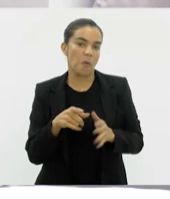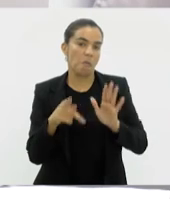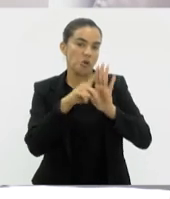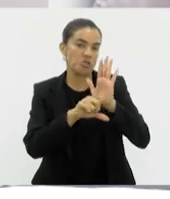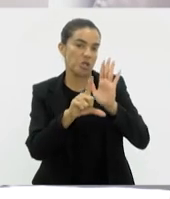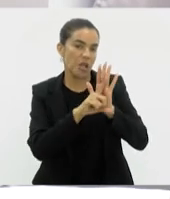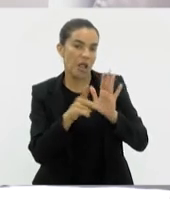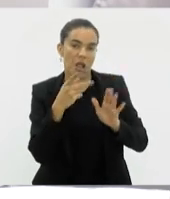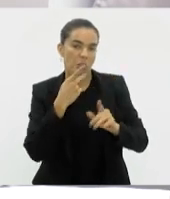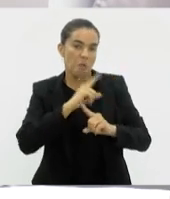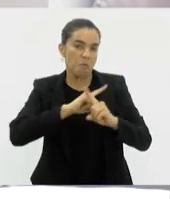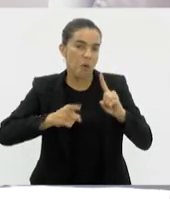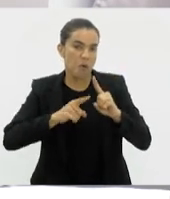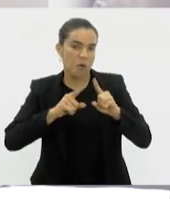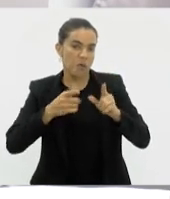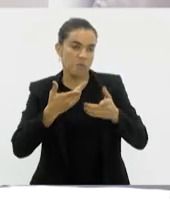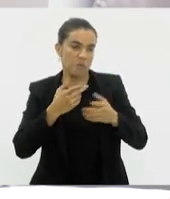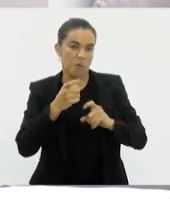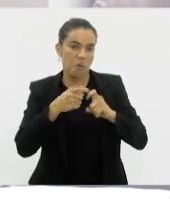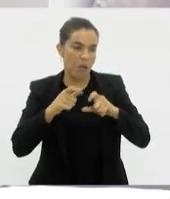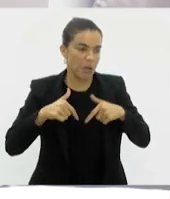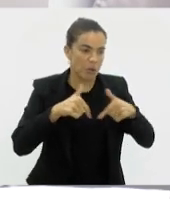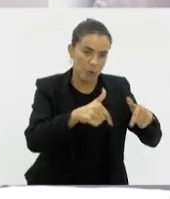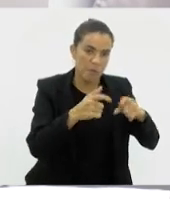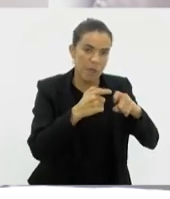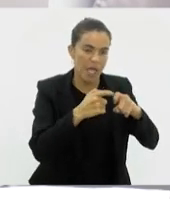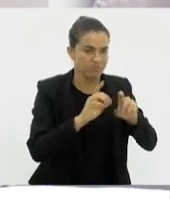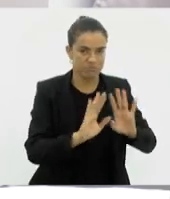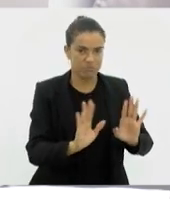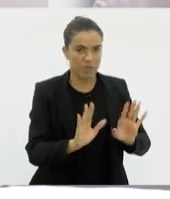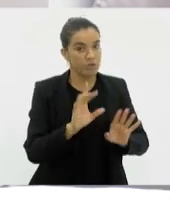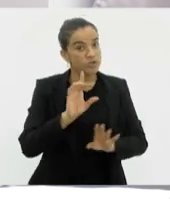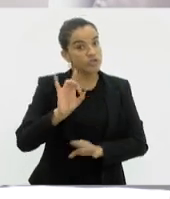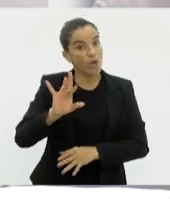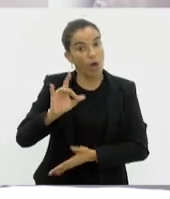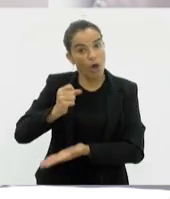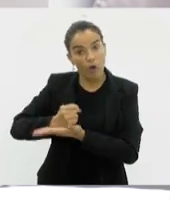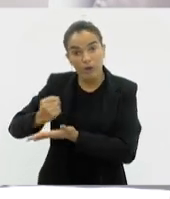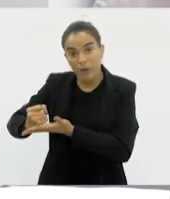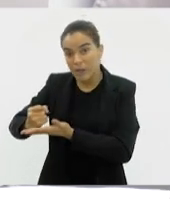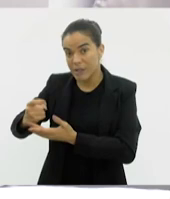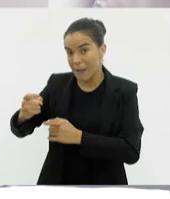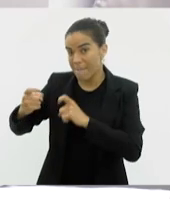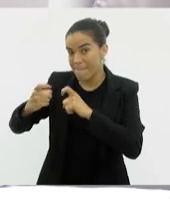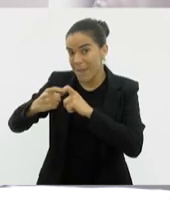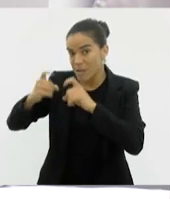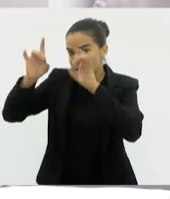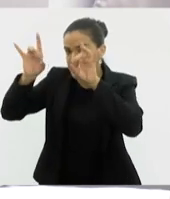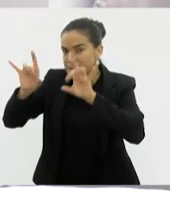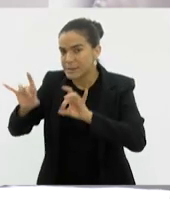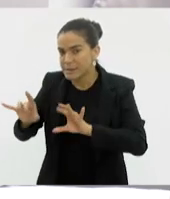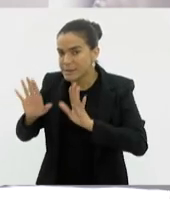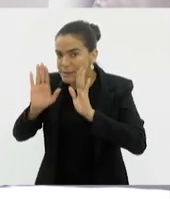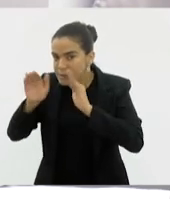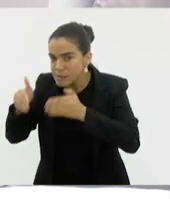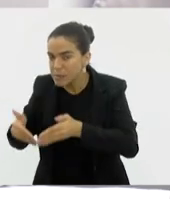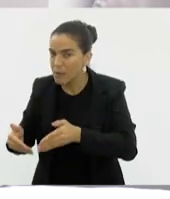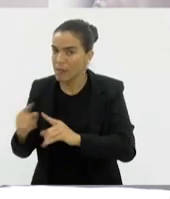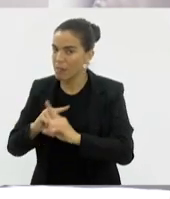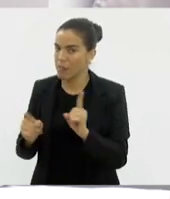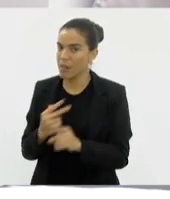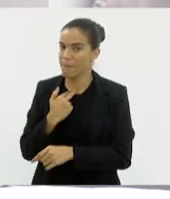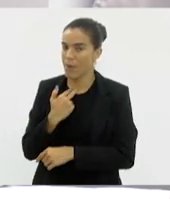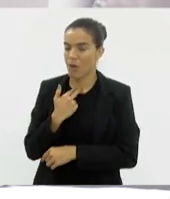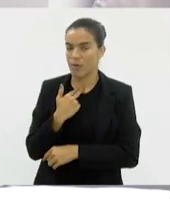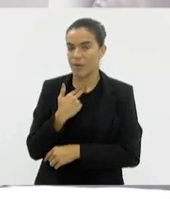o projeto não impede que o médico atue como médico, ele pode atuar, ele só não pode ser contratado sob o título de especialista. E é só essa questão, e aí eu